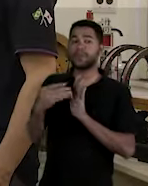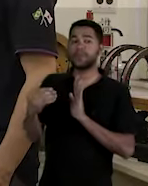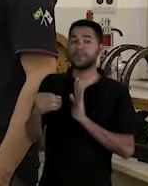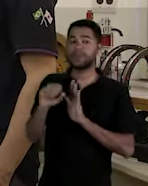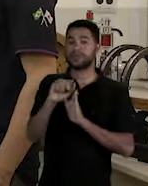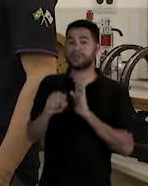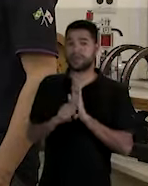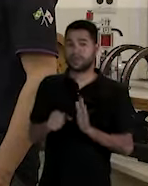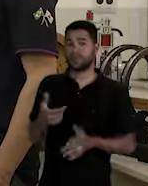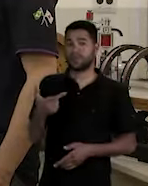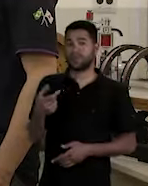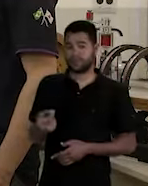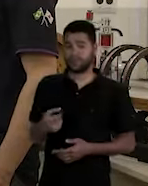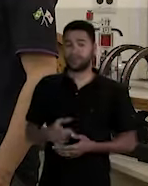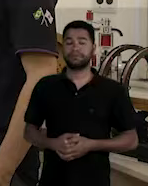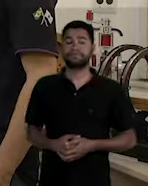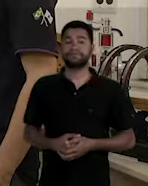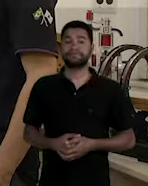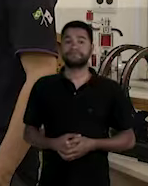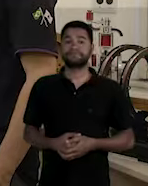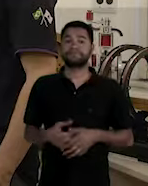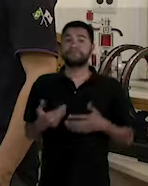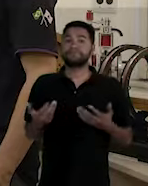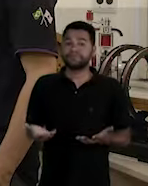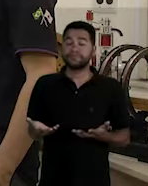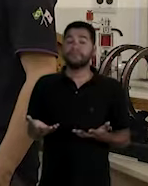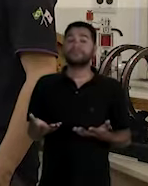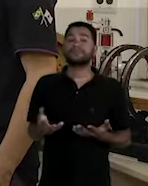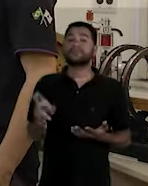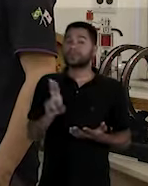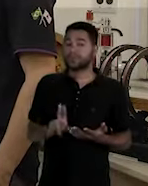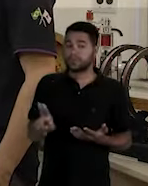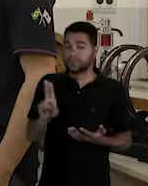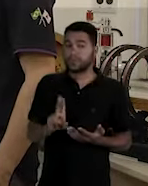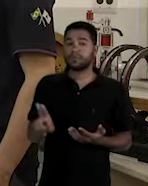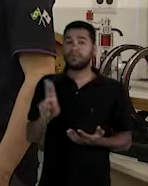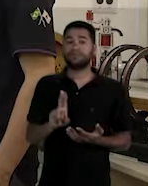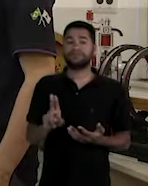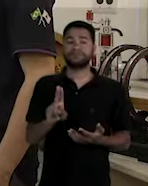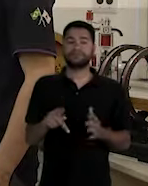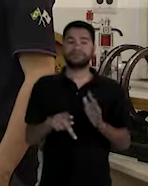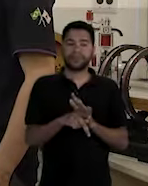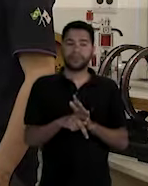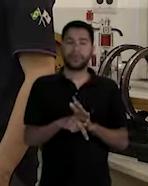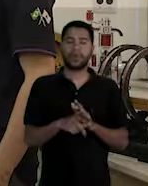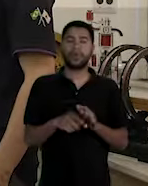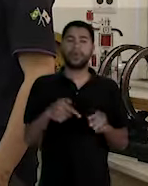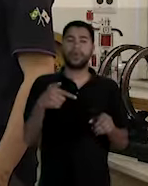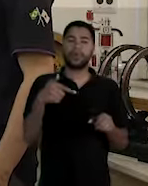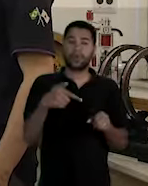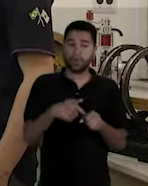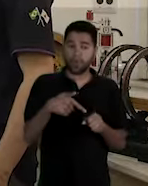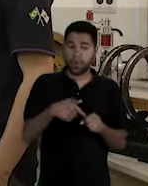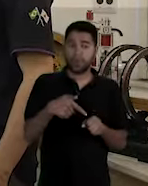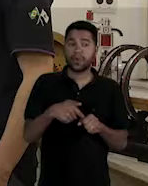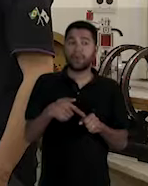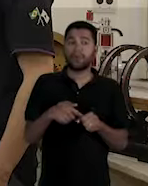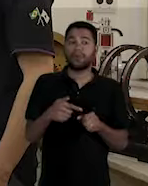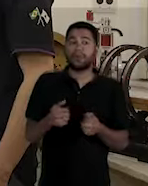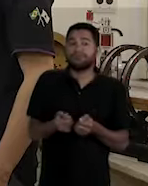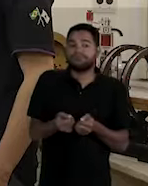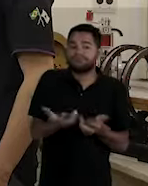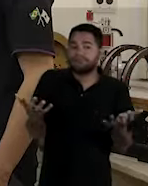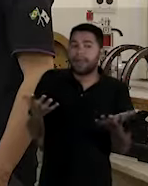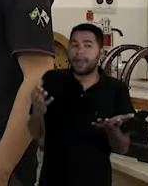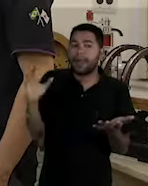século XX. O motor de combustão interna utiliza o combustível para gerar calor, e